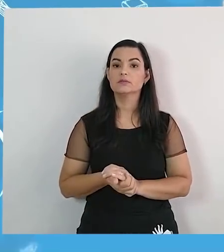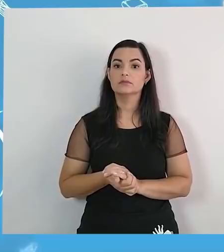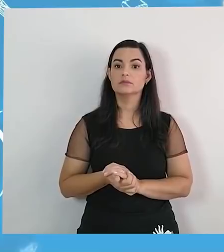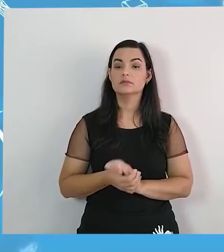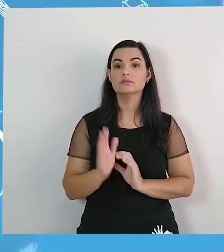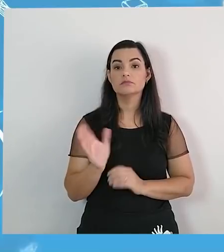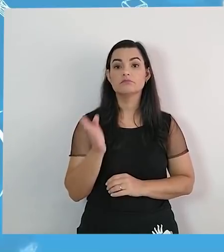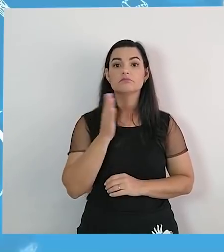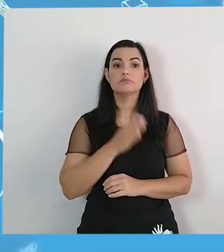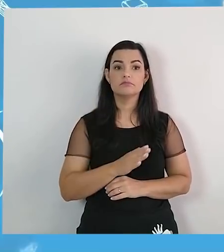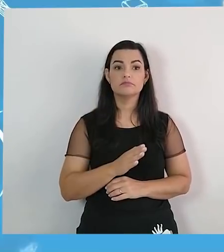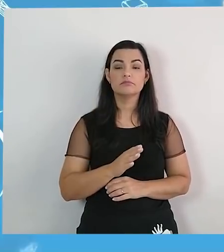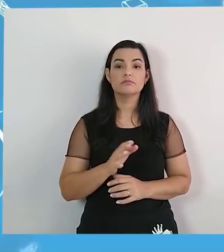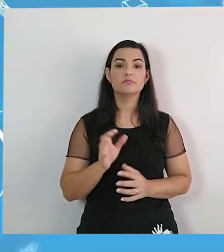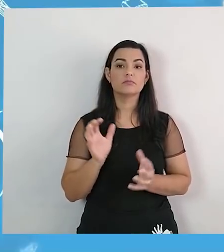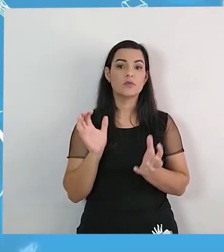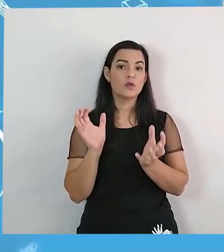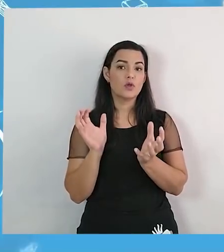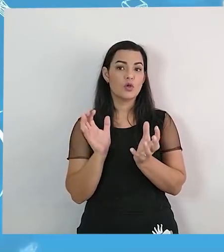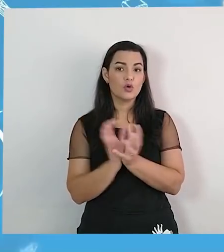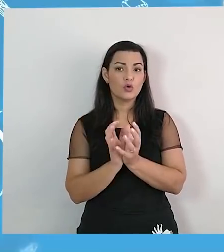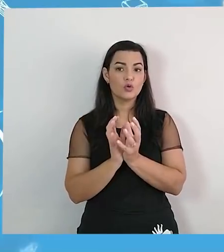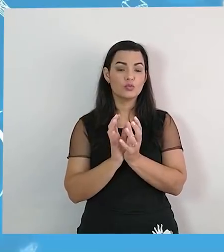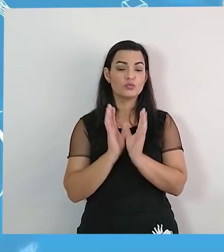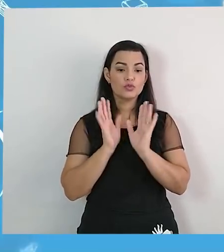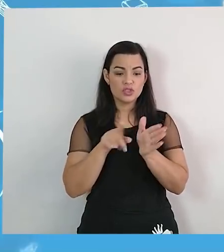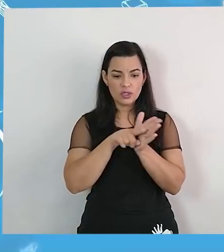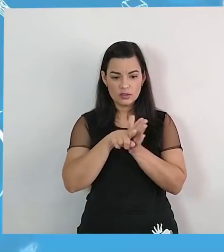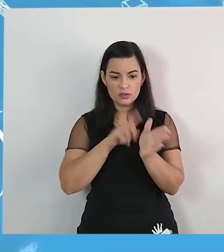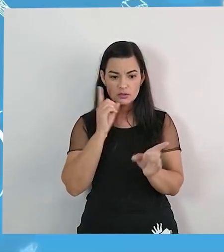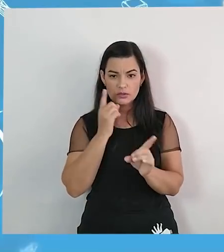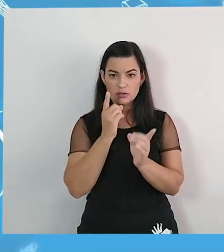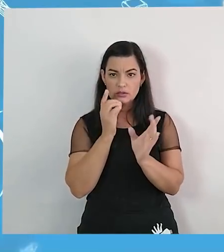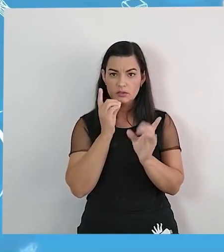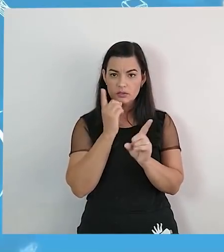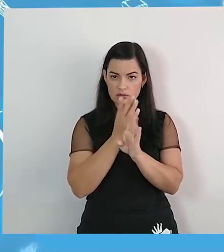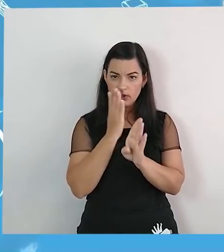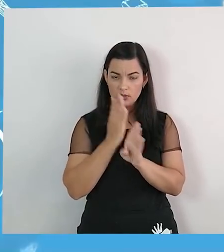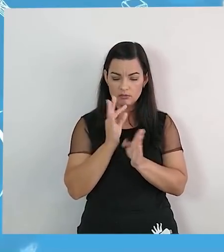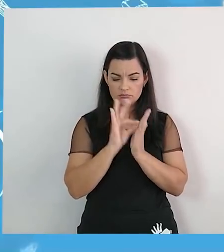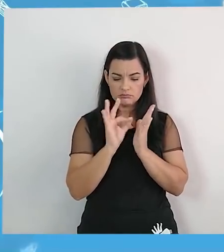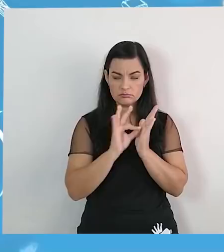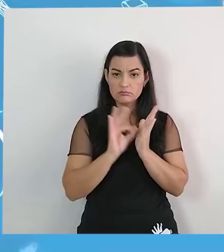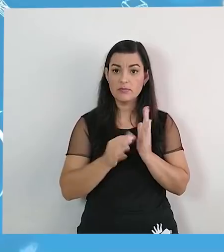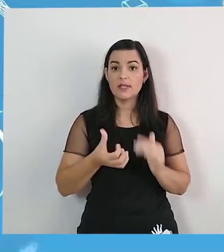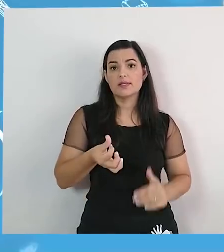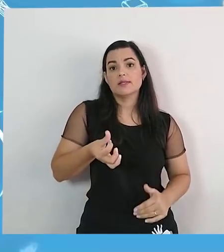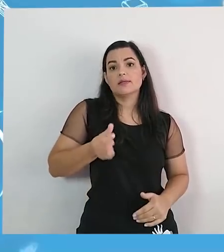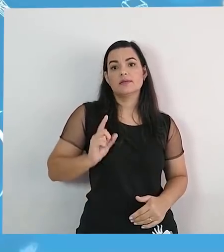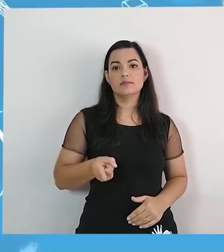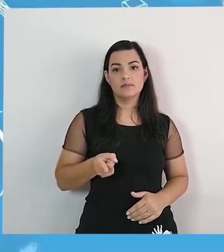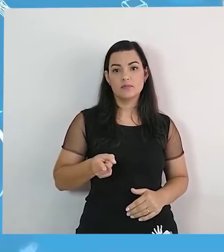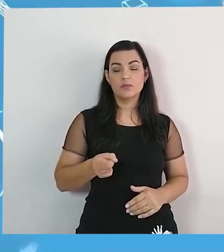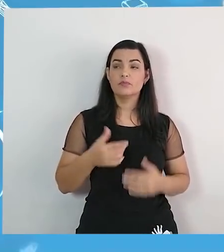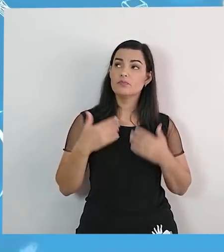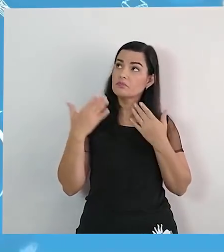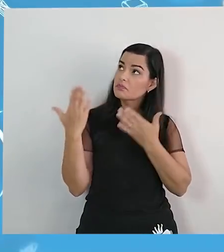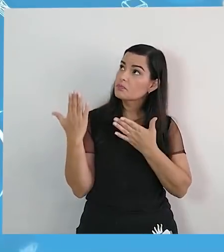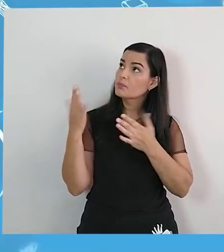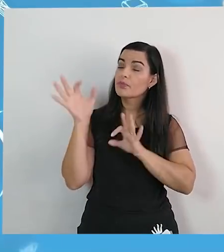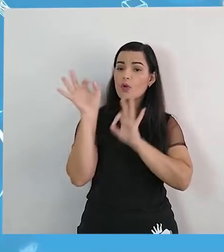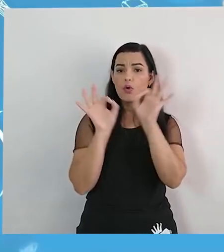já descritas, 6 mil. Então, nessa organização aqui, nós temos